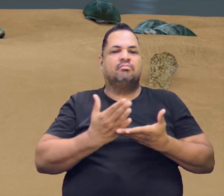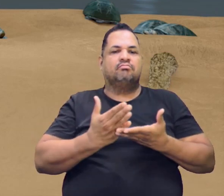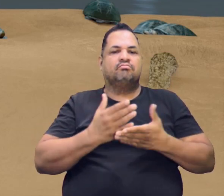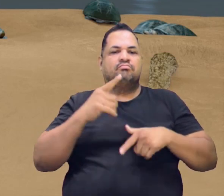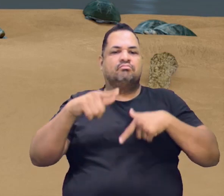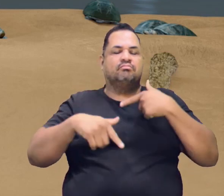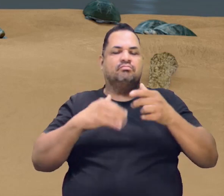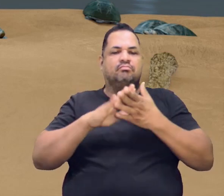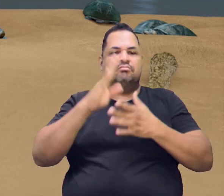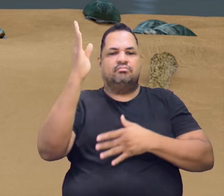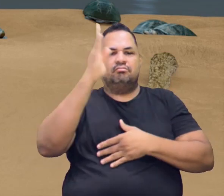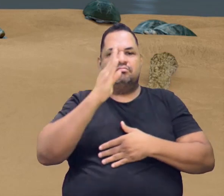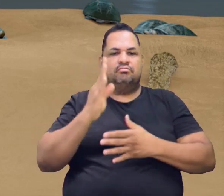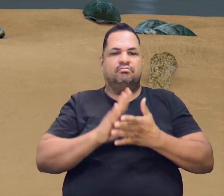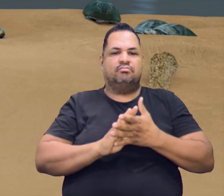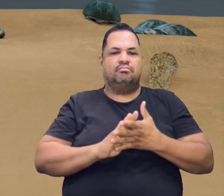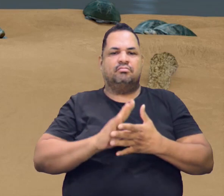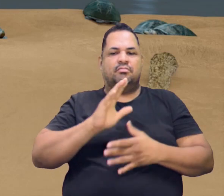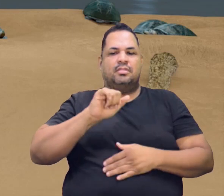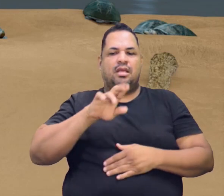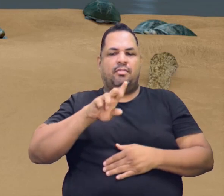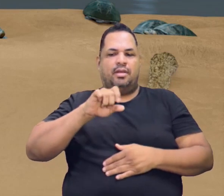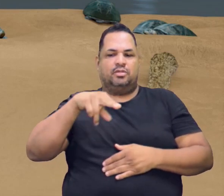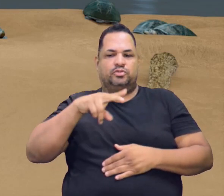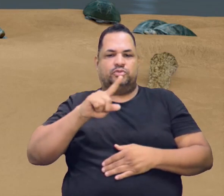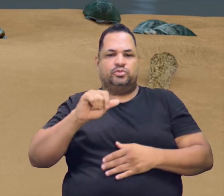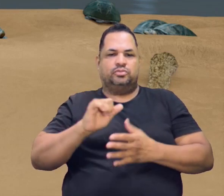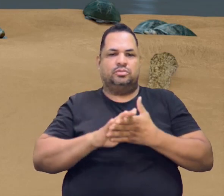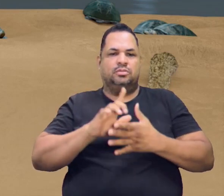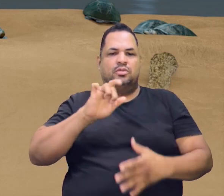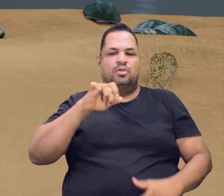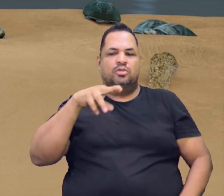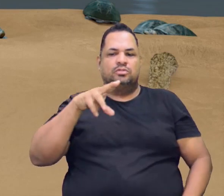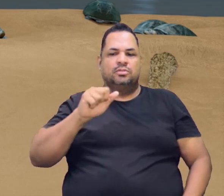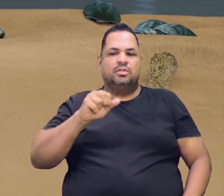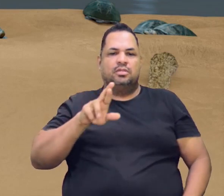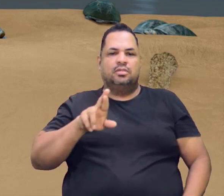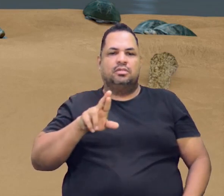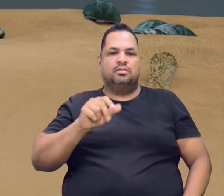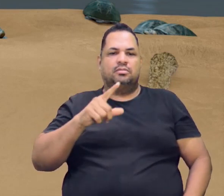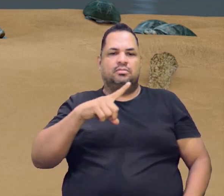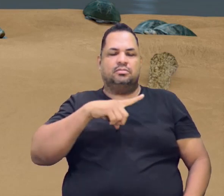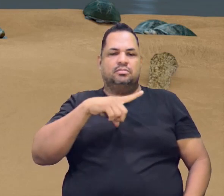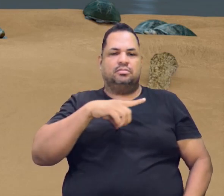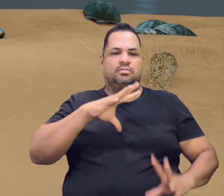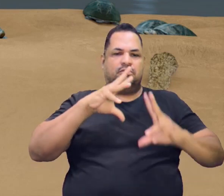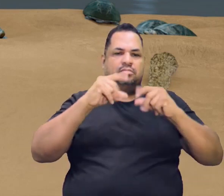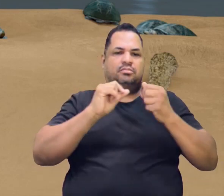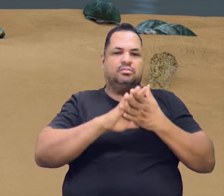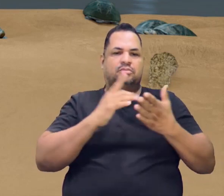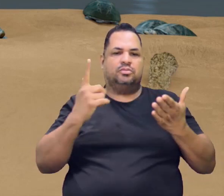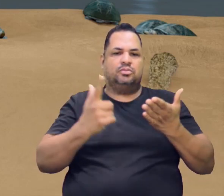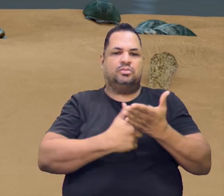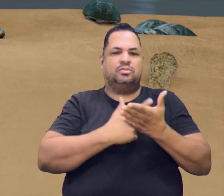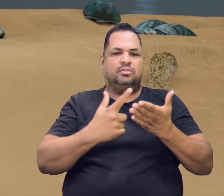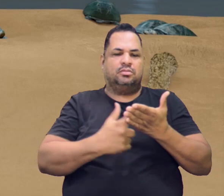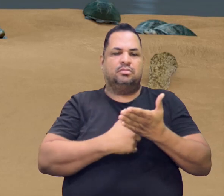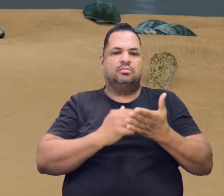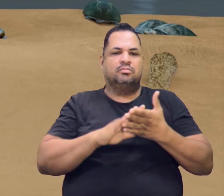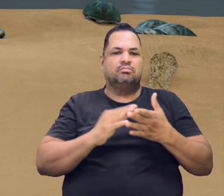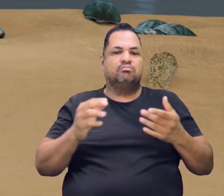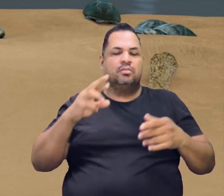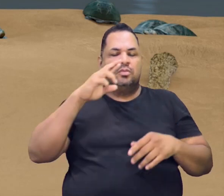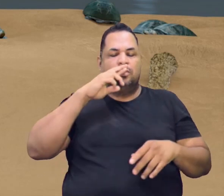Google, vá no Amazon.com, coloca lá o nome lá, Lourismar Barroso. Aparece todas as minhas obras. E o Rondon está